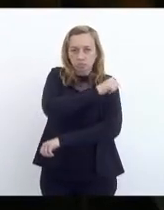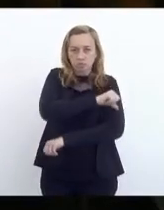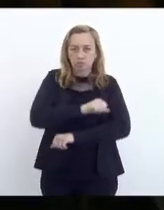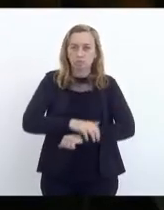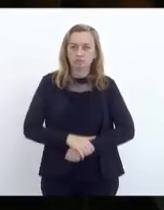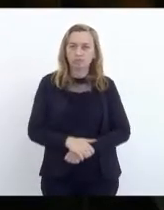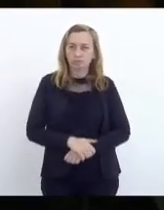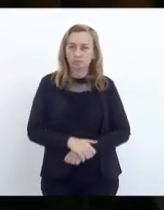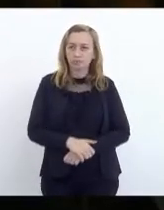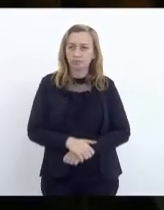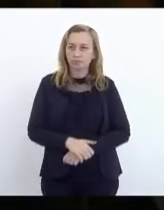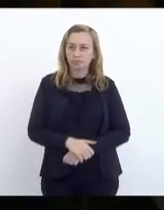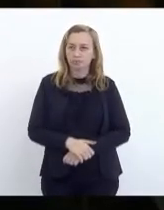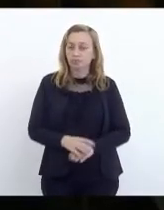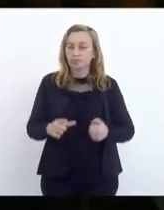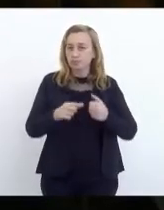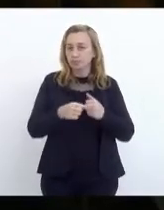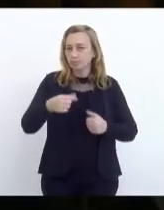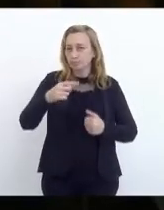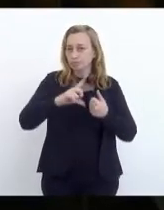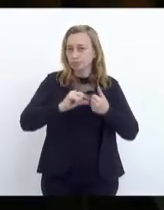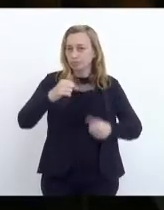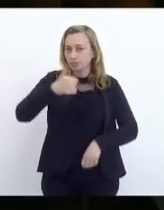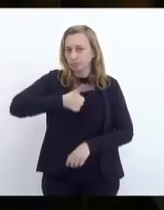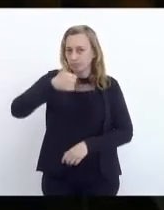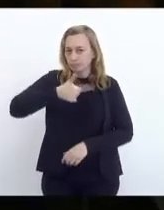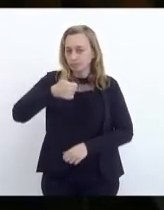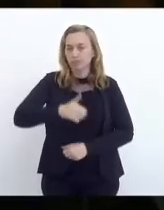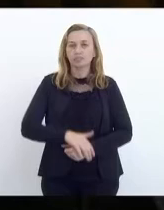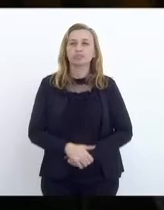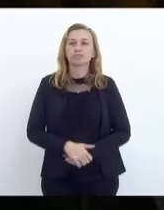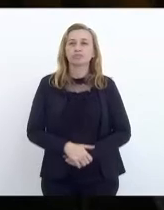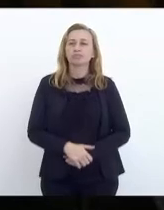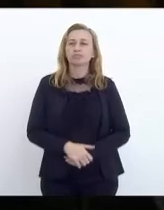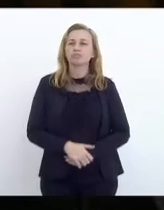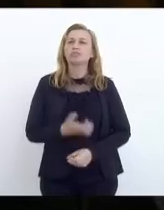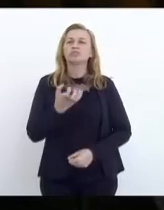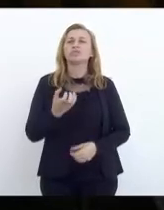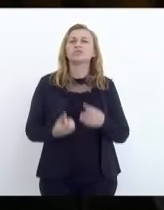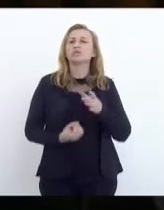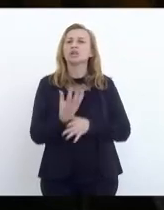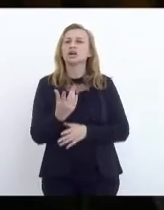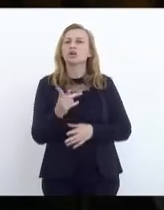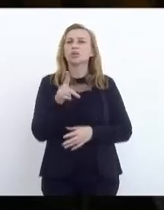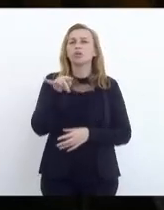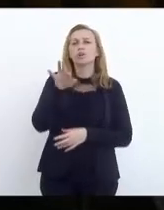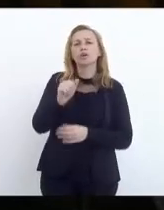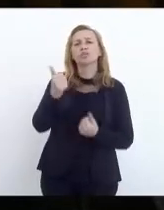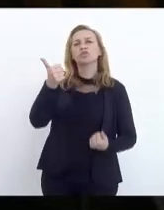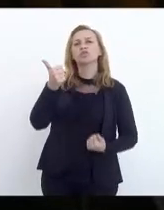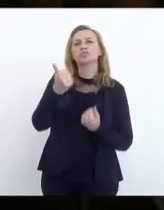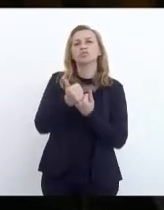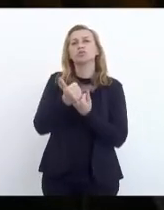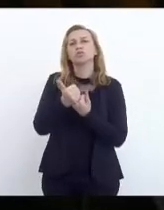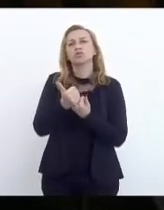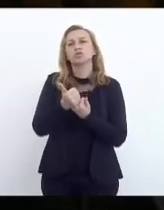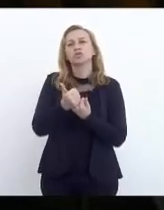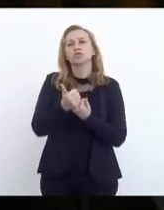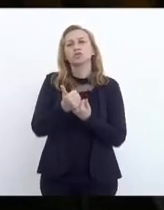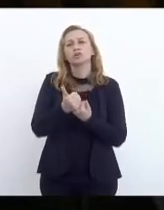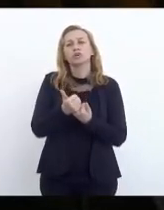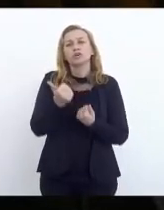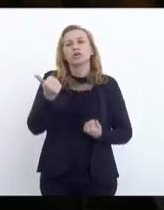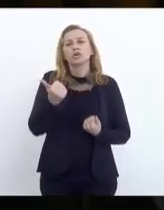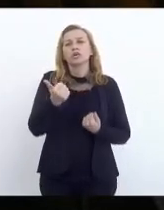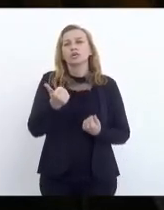Janeiro. No artigo 1º, nós queremos criar o programa de apoio ao